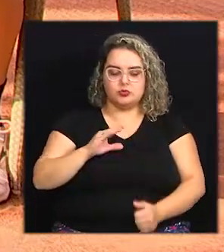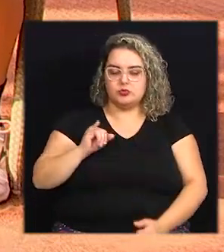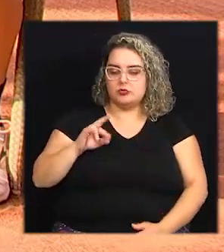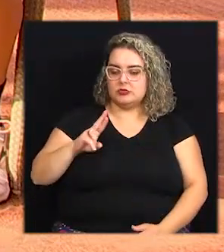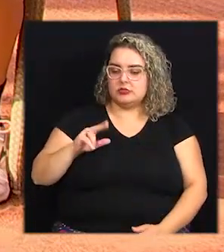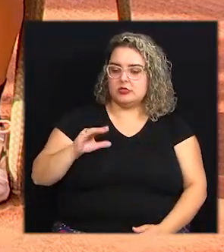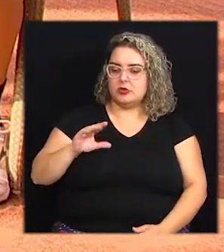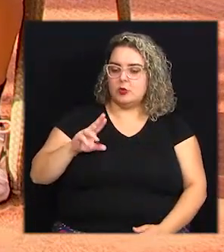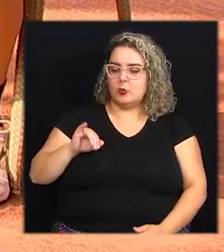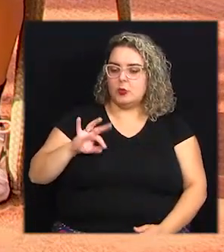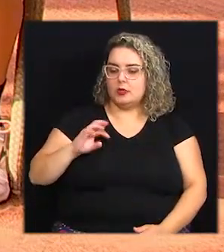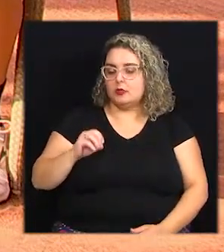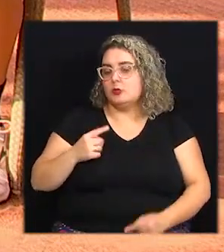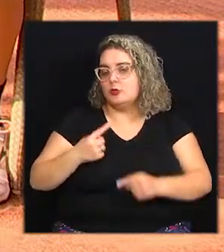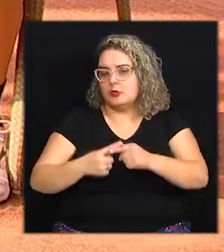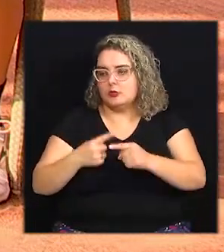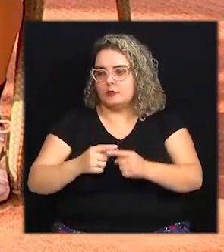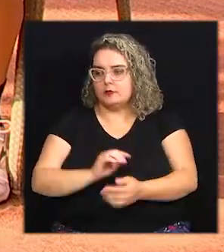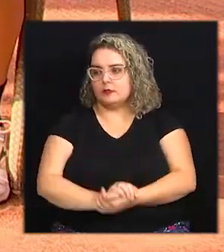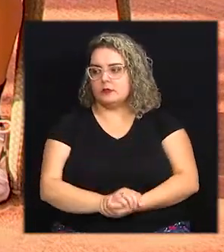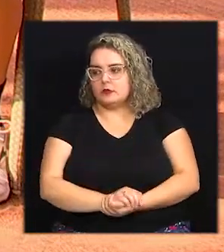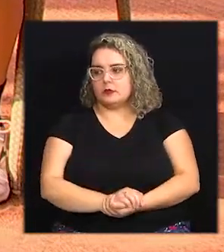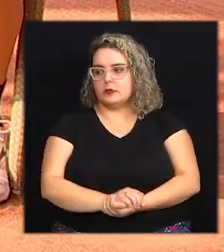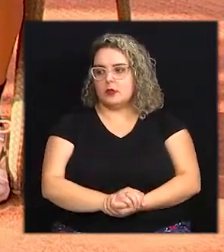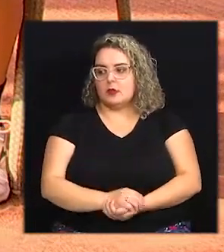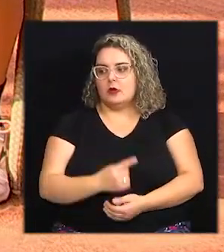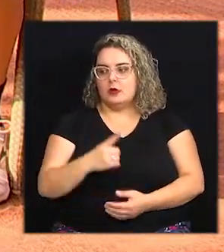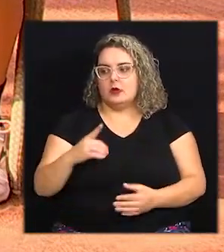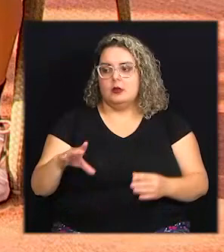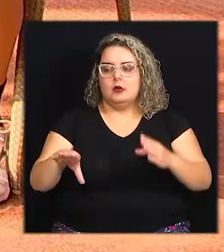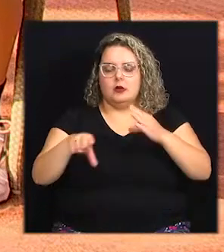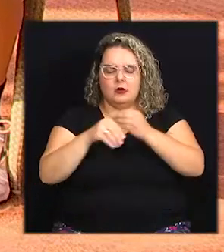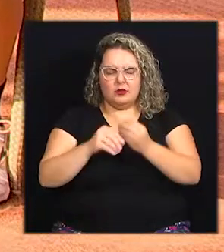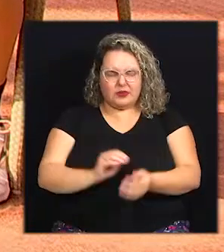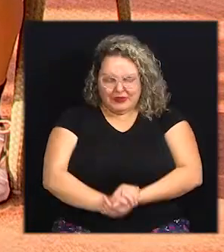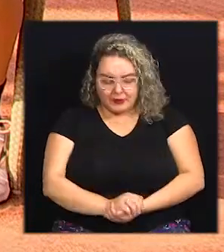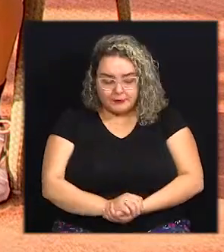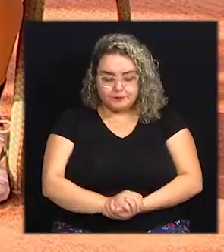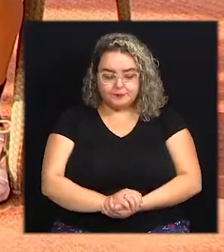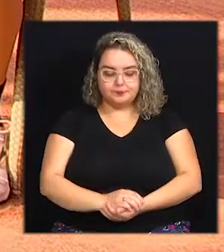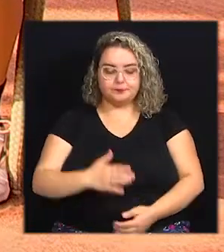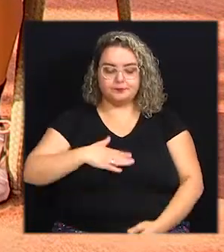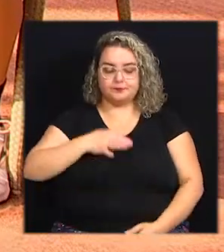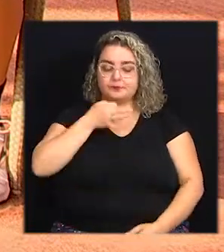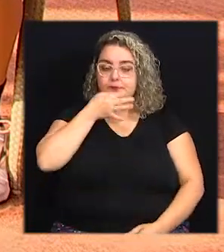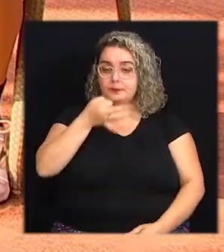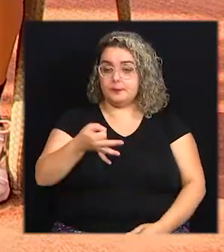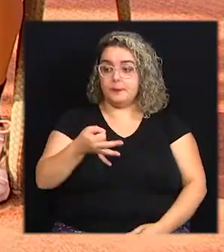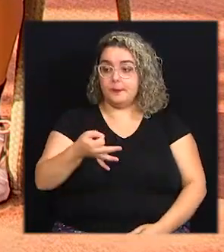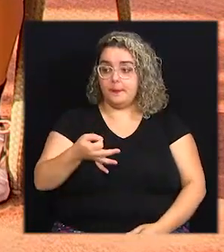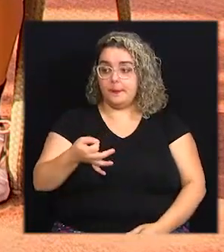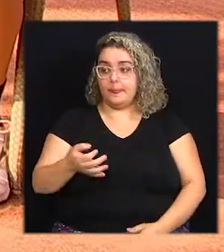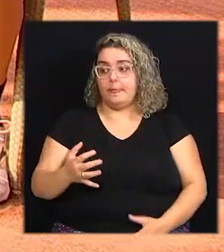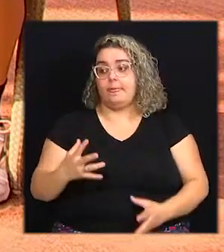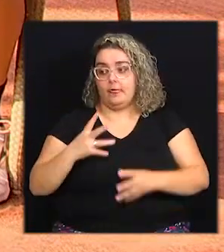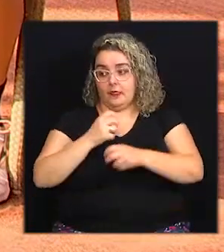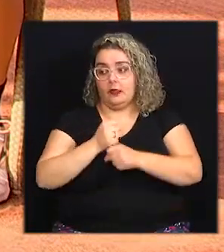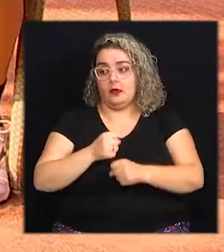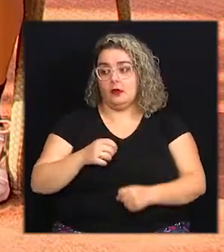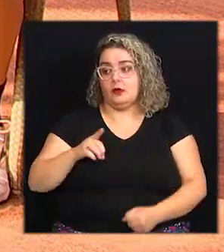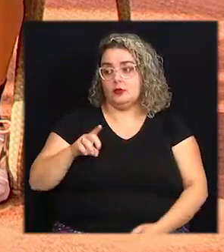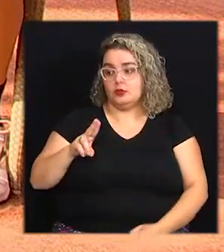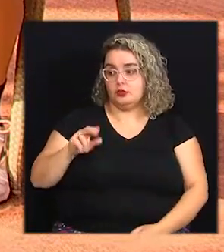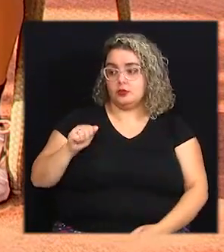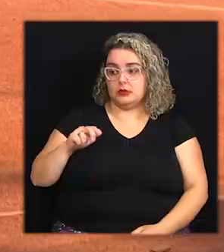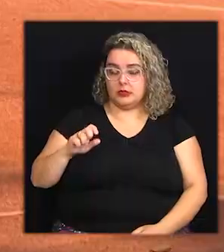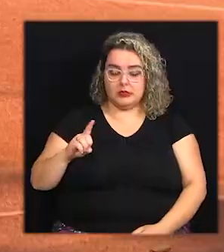circuito e por quê? Cara, eu acho que cada um se complementa, assim. Porque, na minha opinião, o mental mais forte, assim, é o do